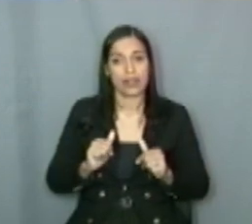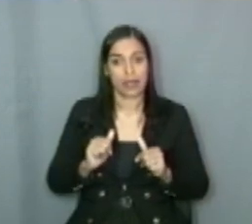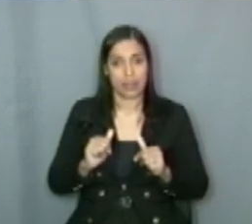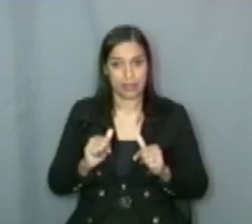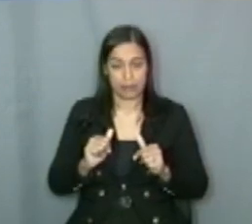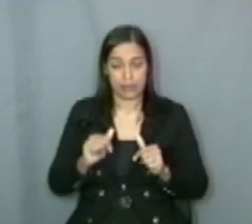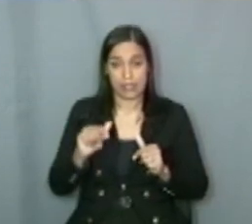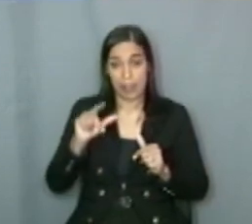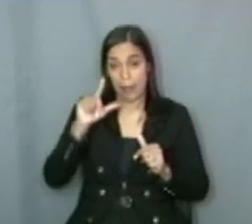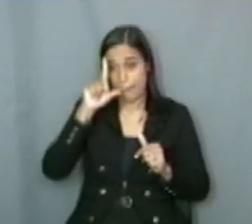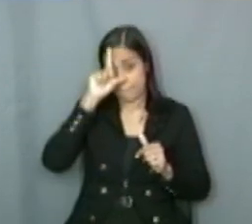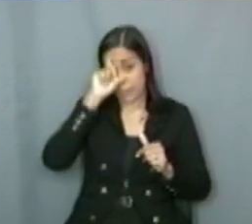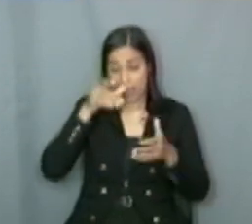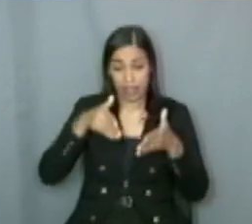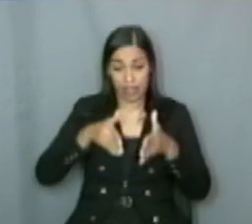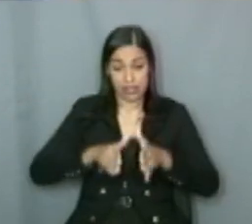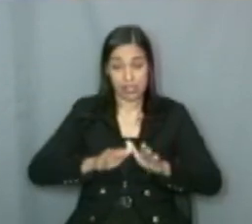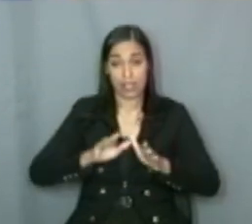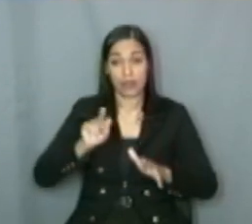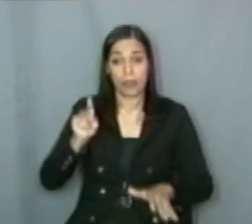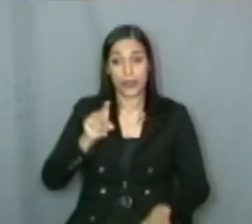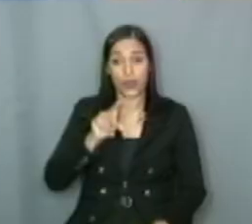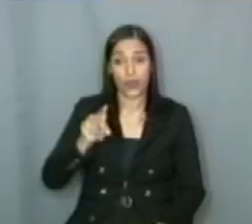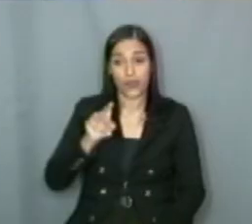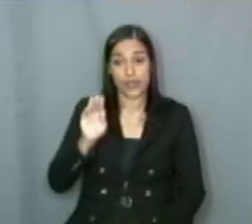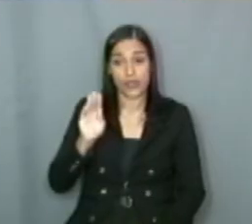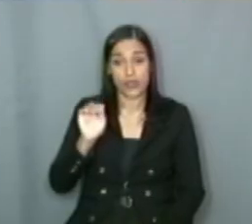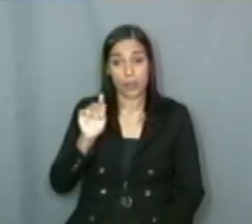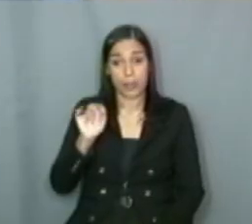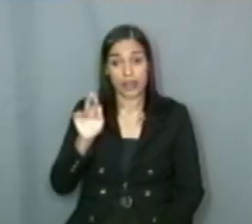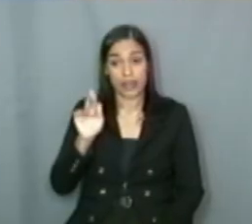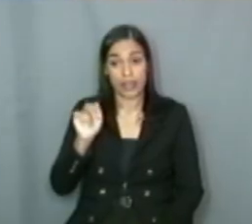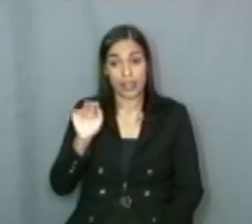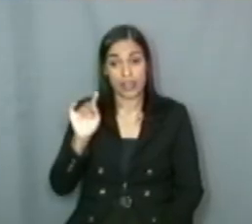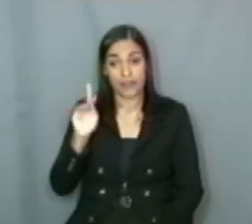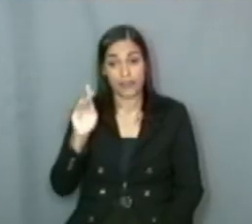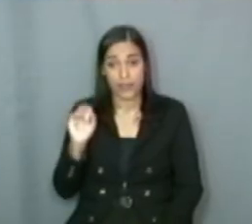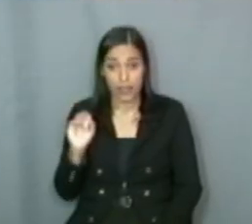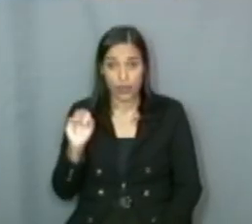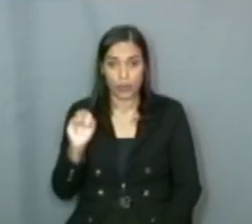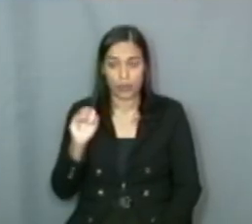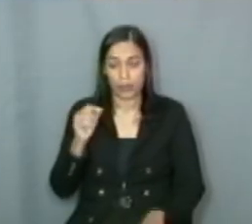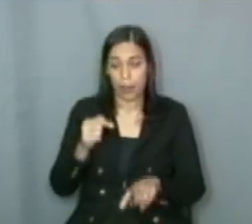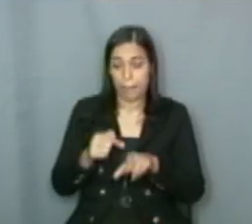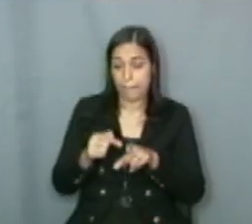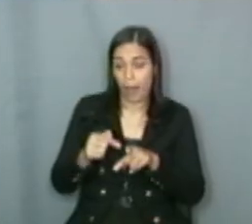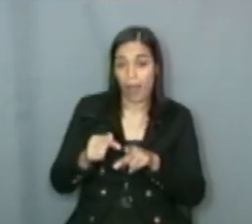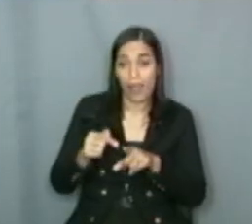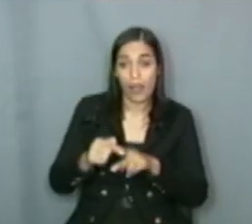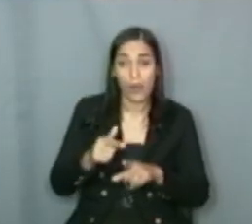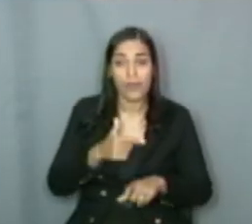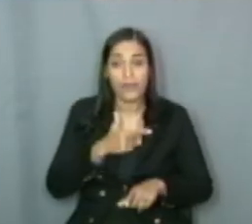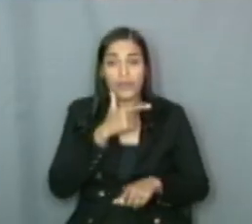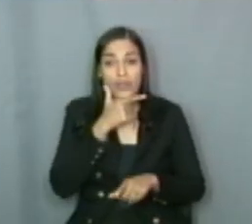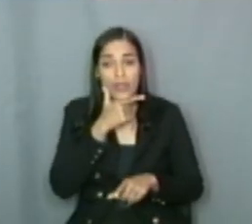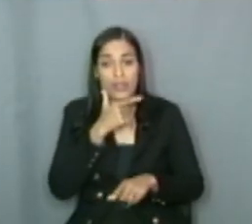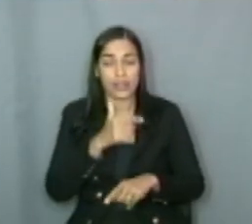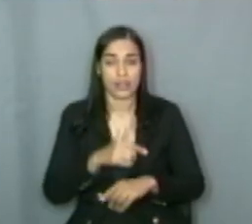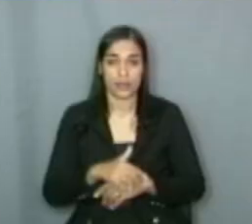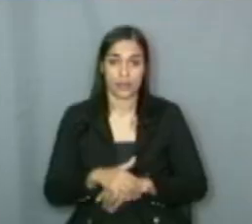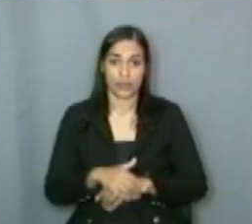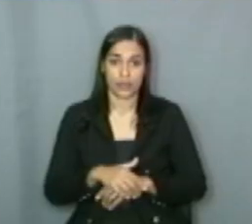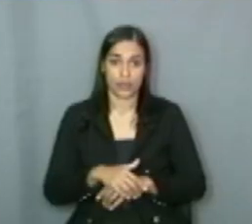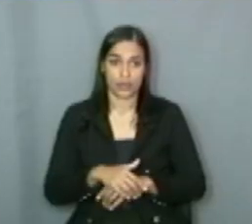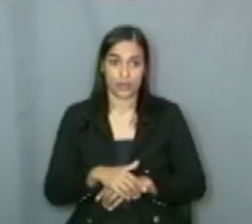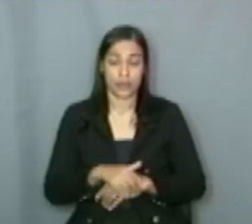maternidade Professor Bandeira Filho, no bairro de Afogados. Eu vou repetir para vocês terem noção desse absurdo que